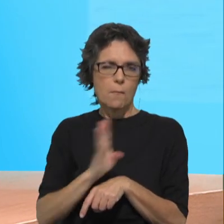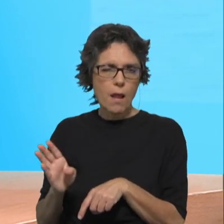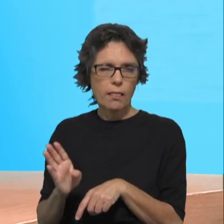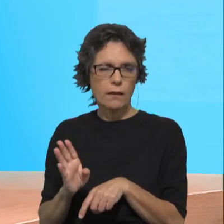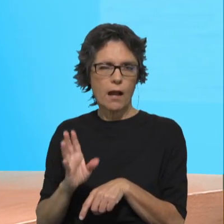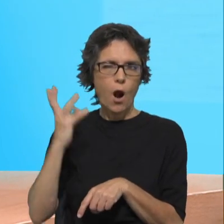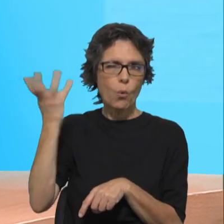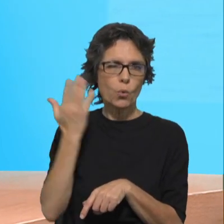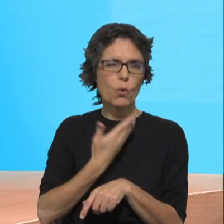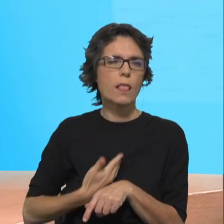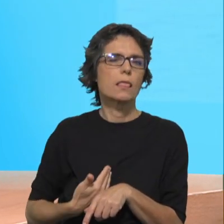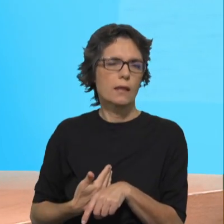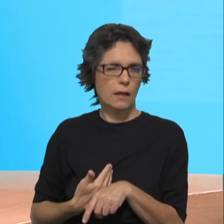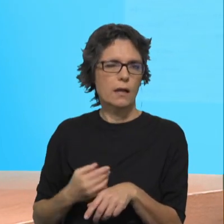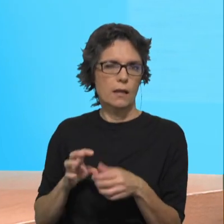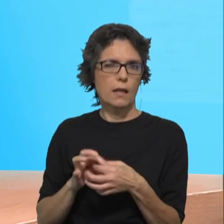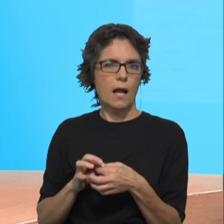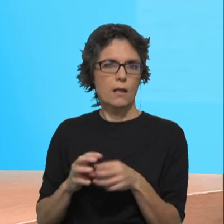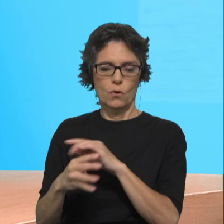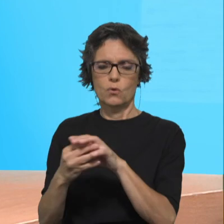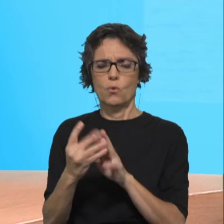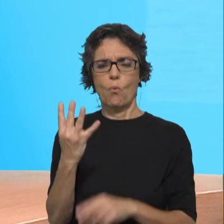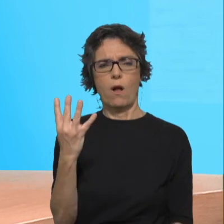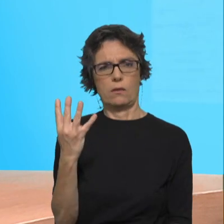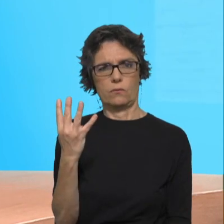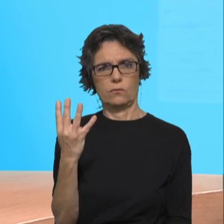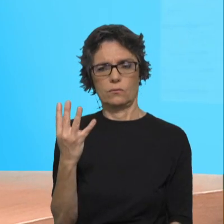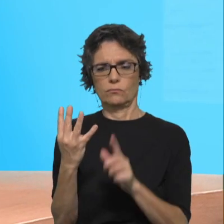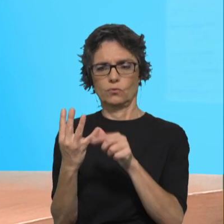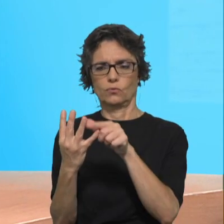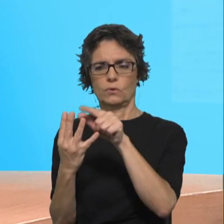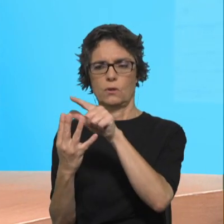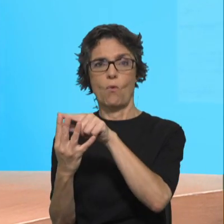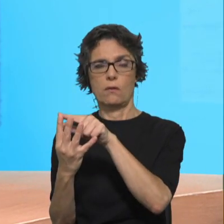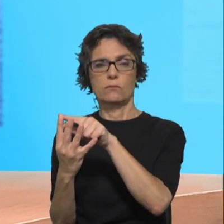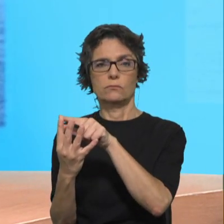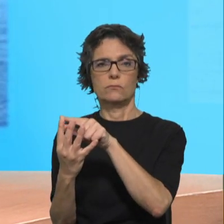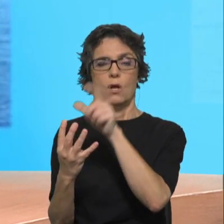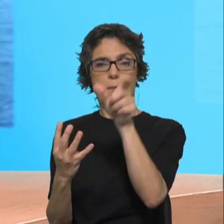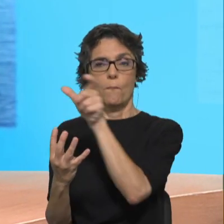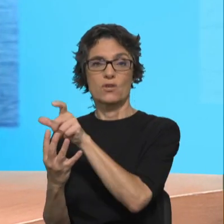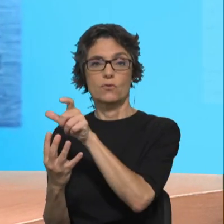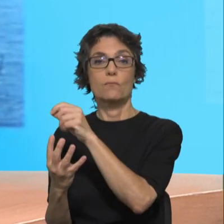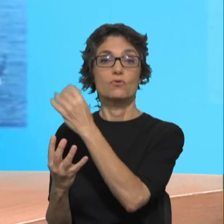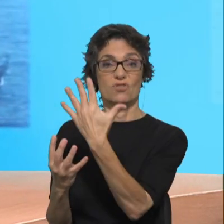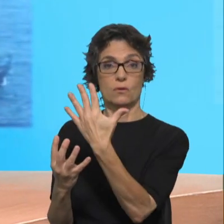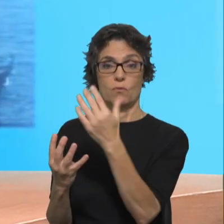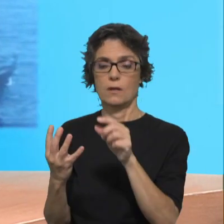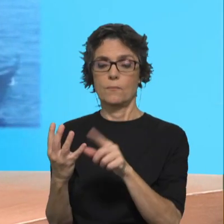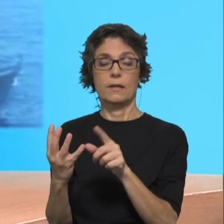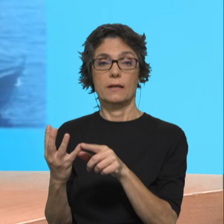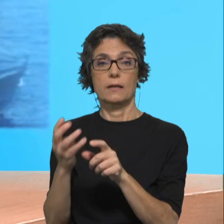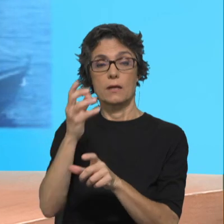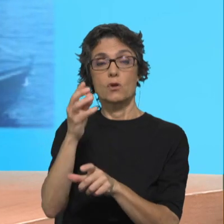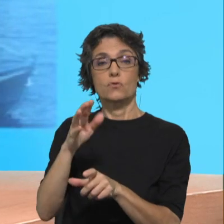estes 4 grupos, são 5 pessoas, porque as vozes da vida selvagem, da natureza, são 2